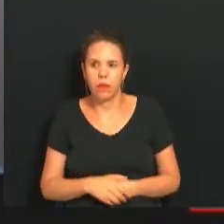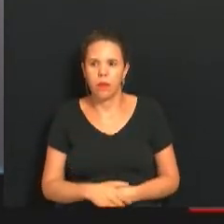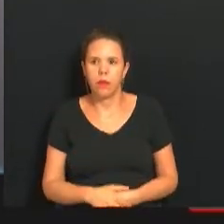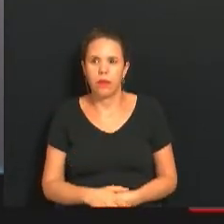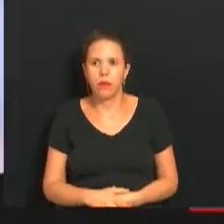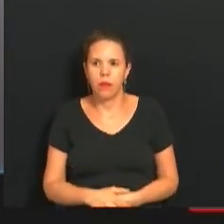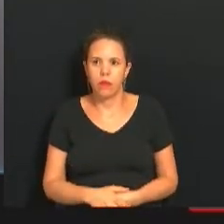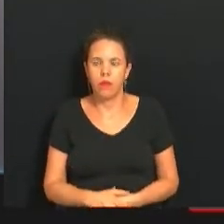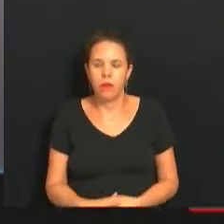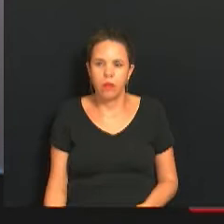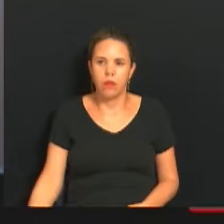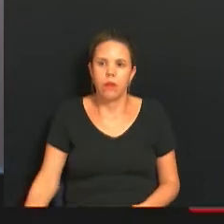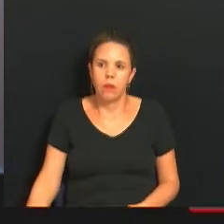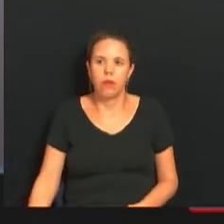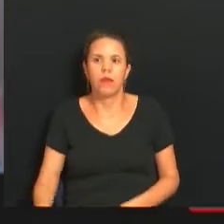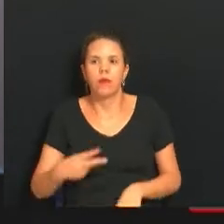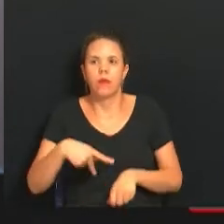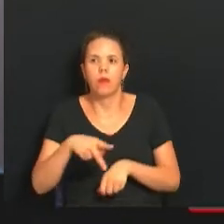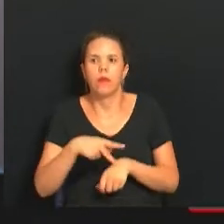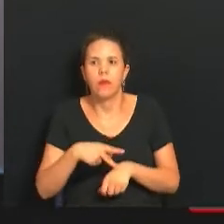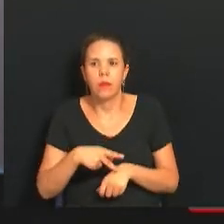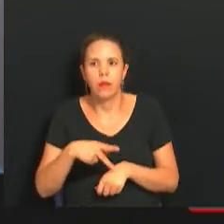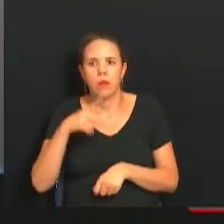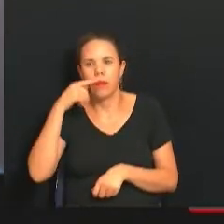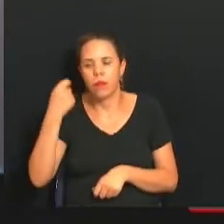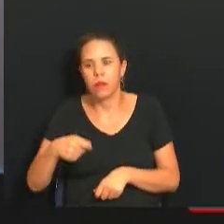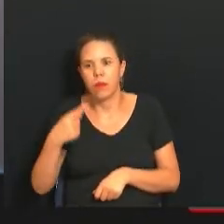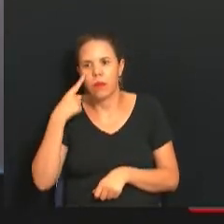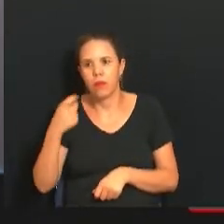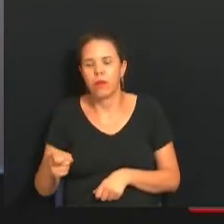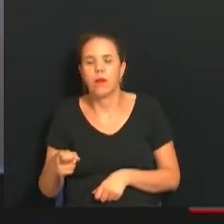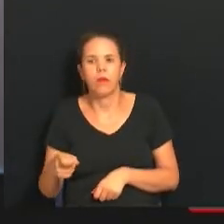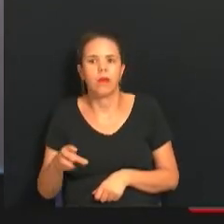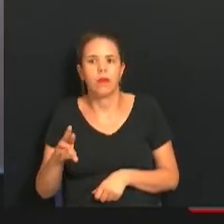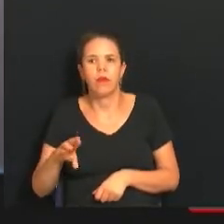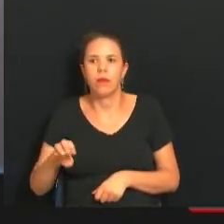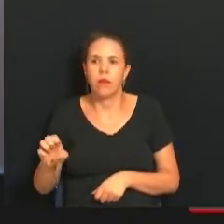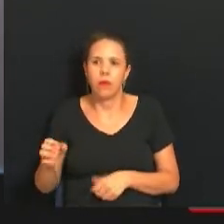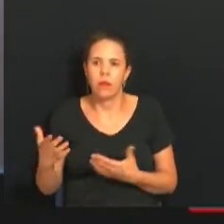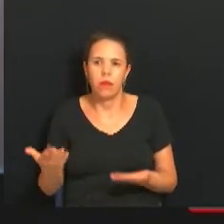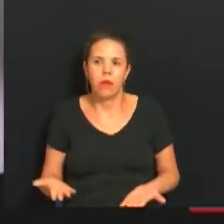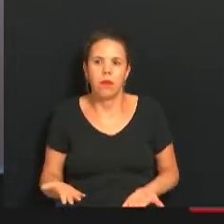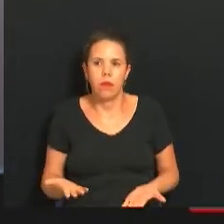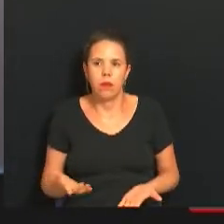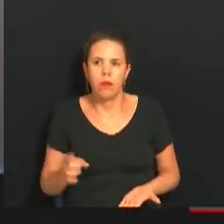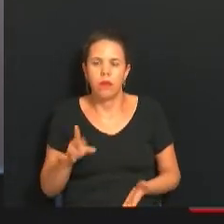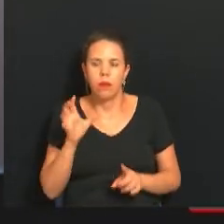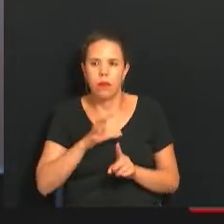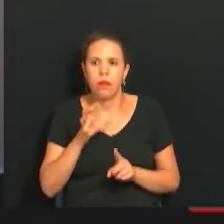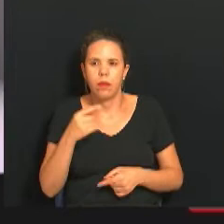parte ocidental da Ucrânia parece não interessar ao Kremlin, né? E aí seria apenas uma pressão